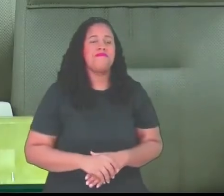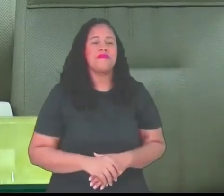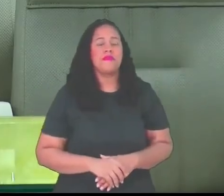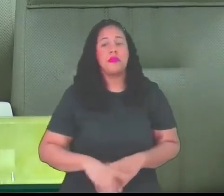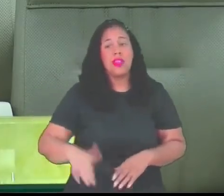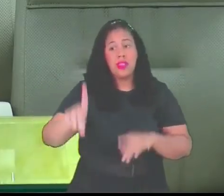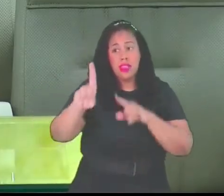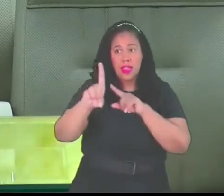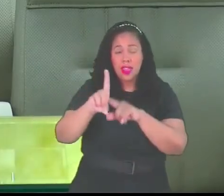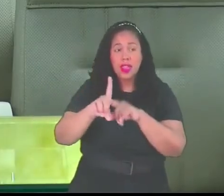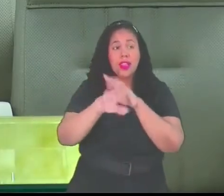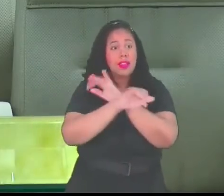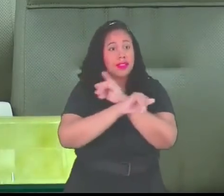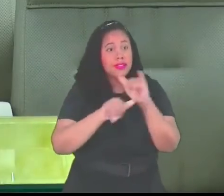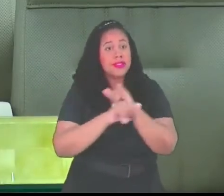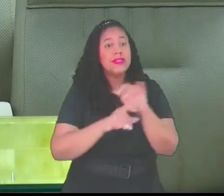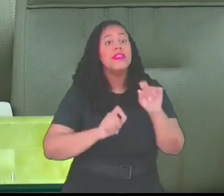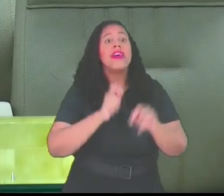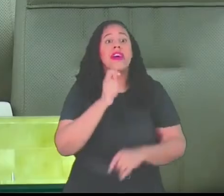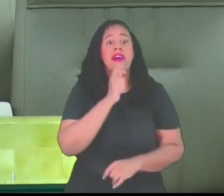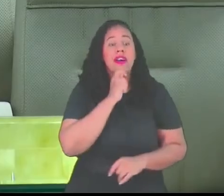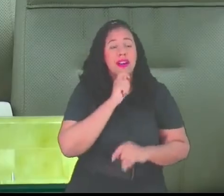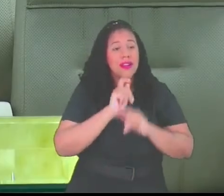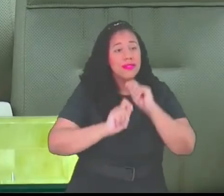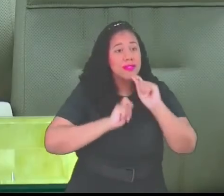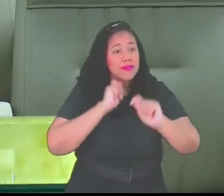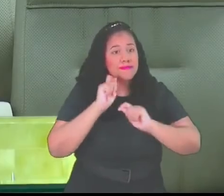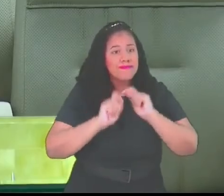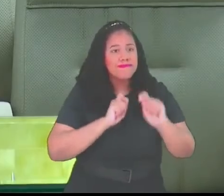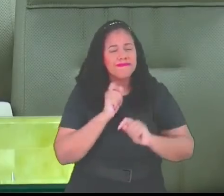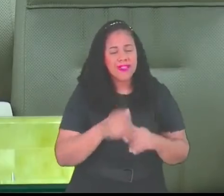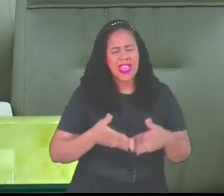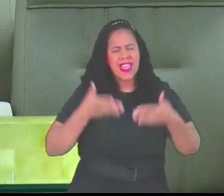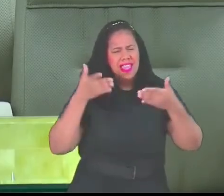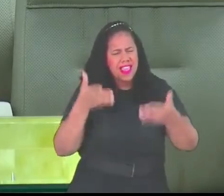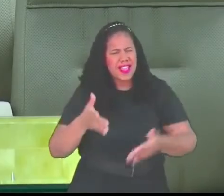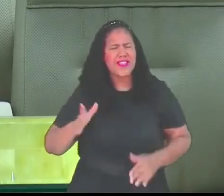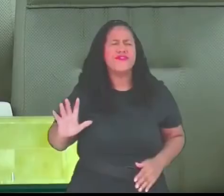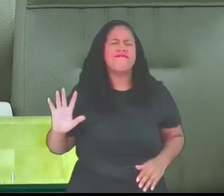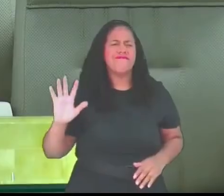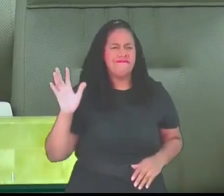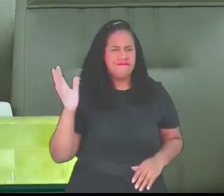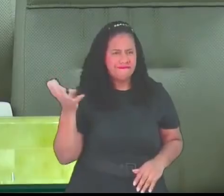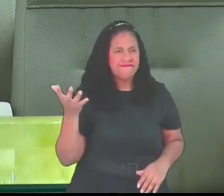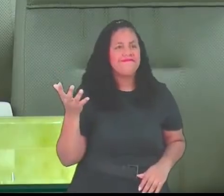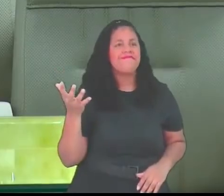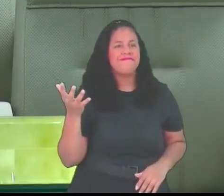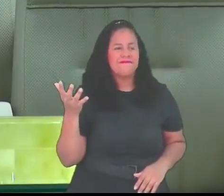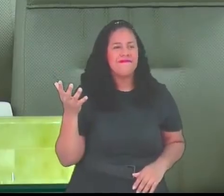Ezequias disse, ainda que isto venha acontecer,